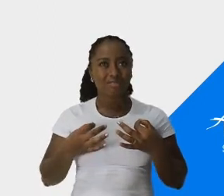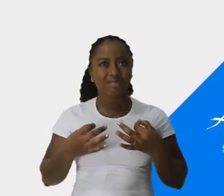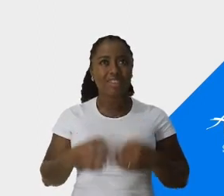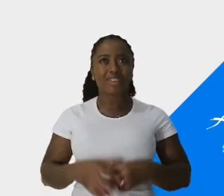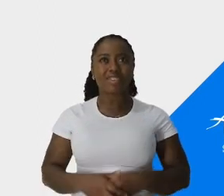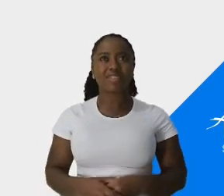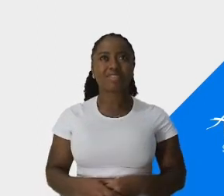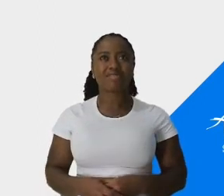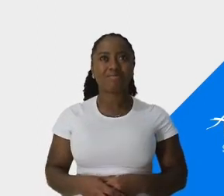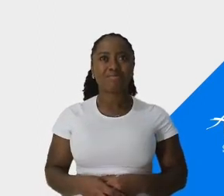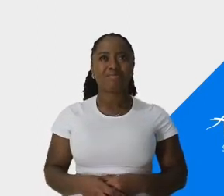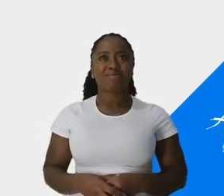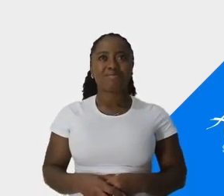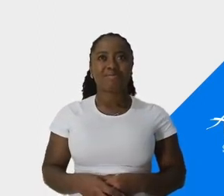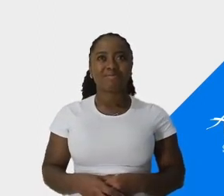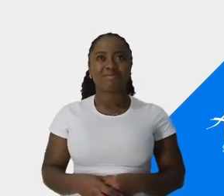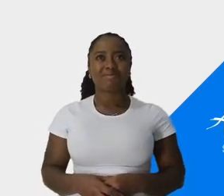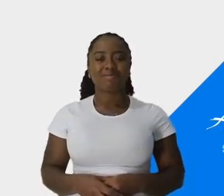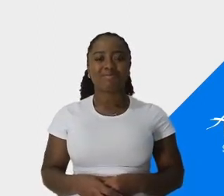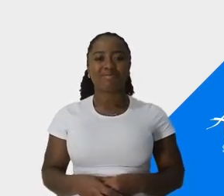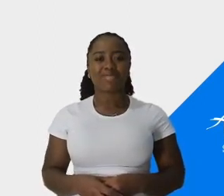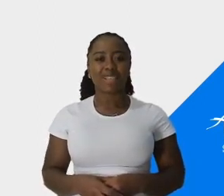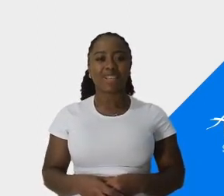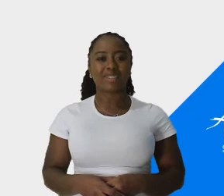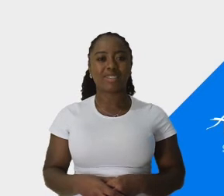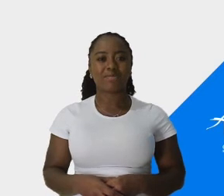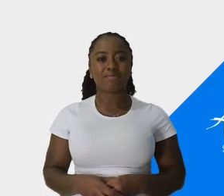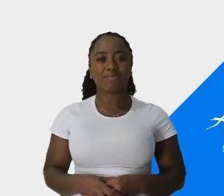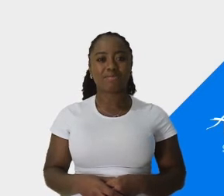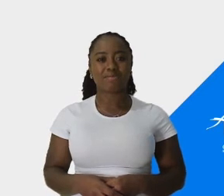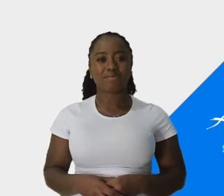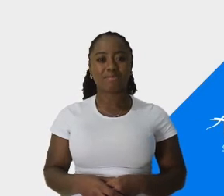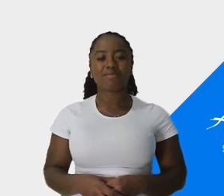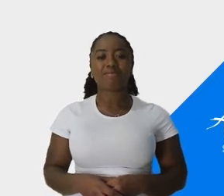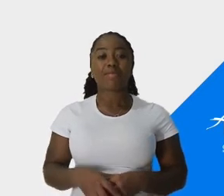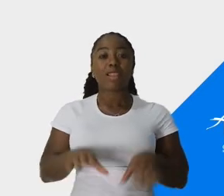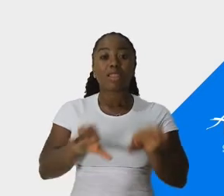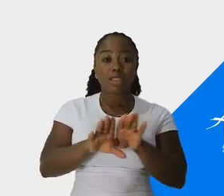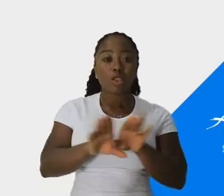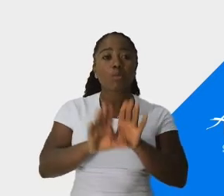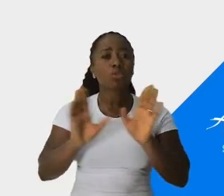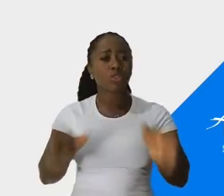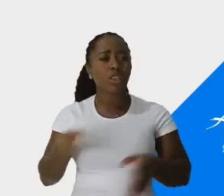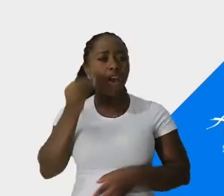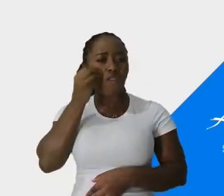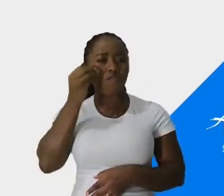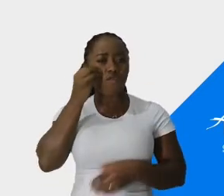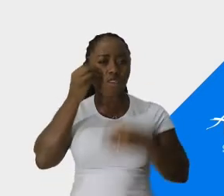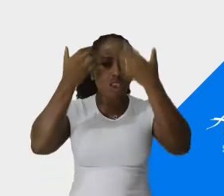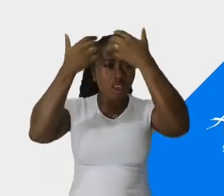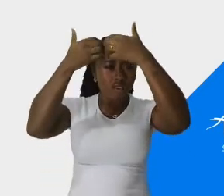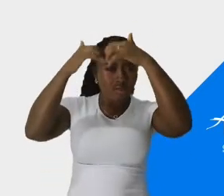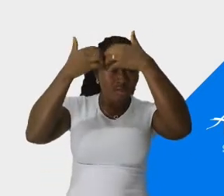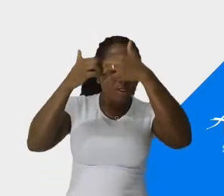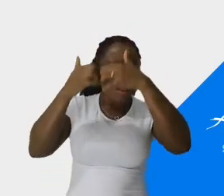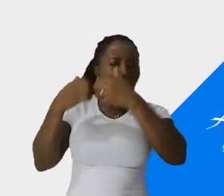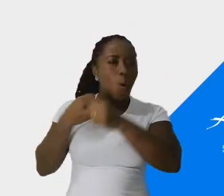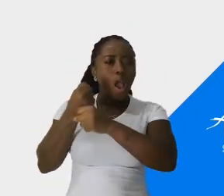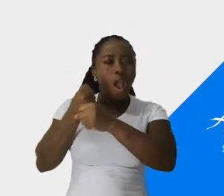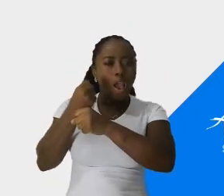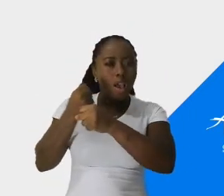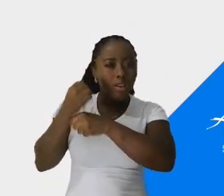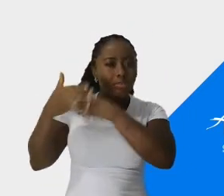ter pessoas que têm um tumor cerebral que fica por anos, né? E às vezes até estagna, e